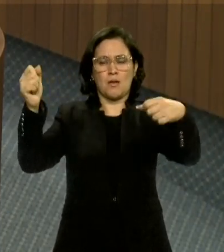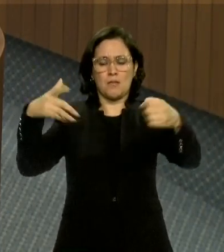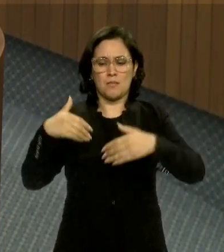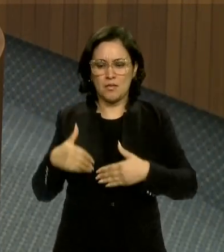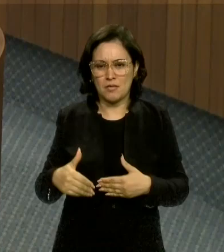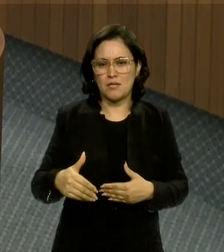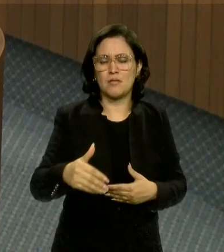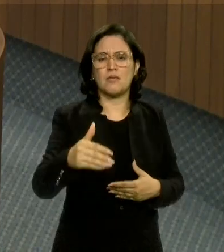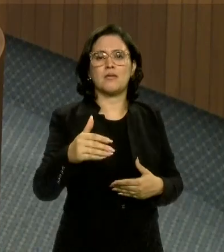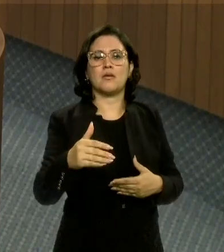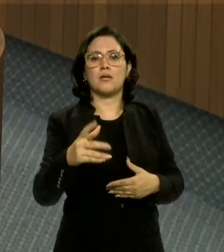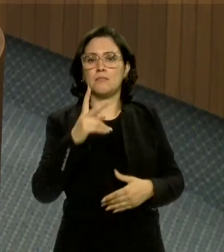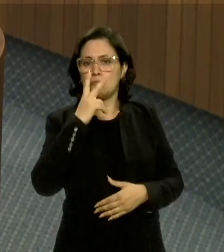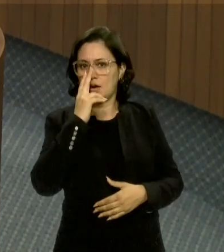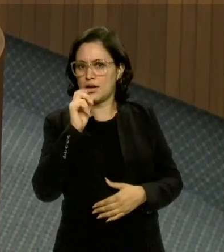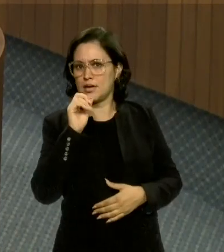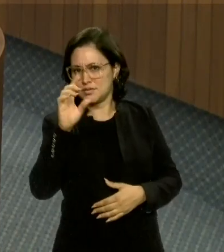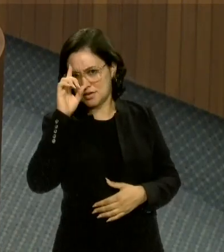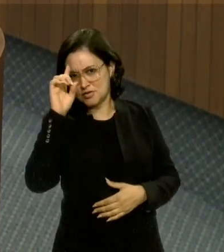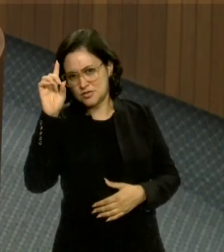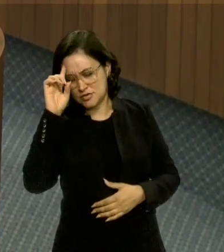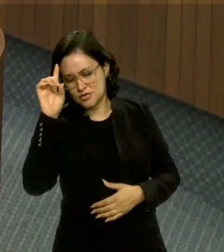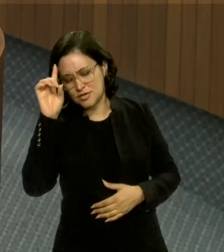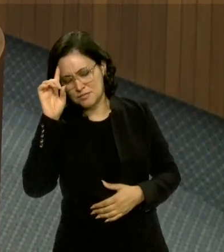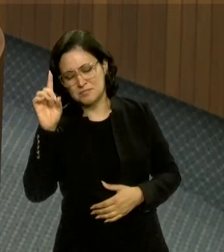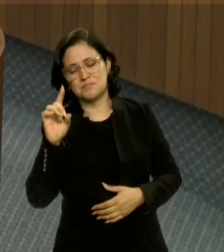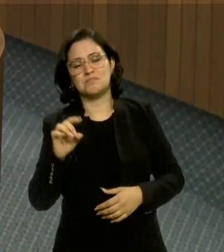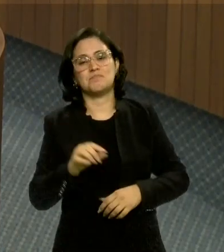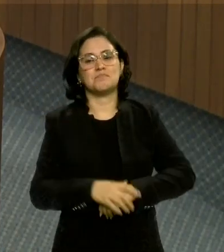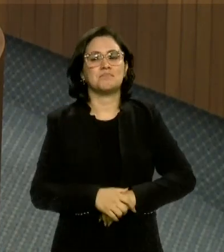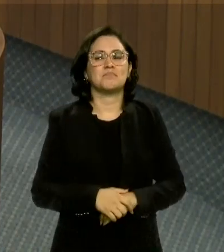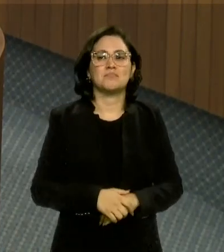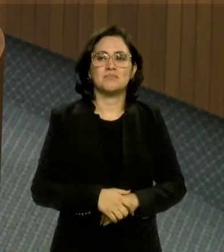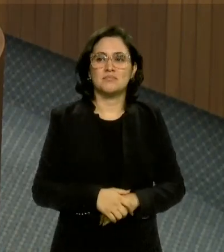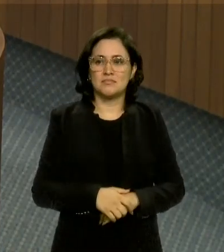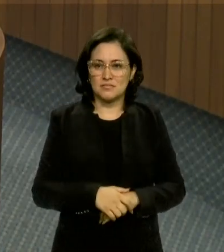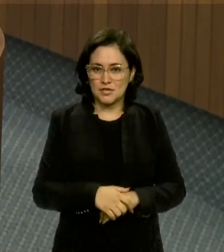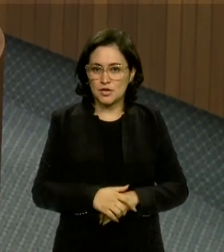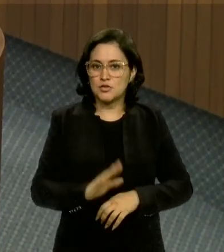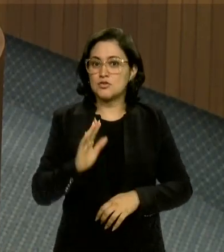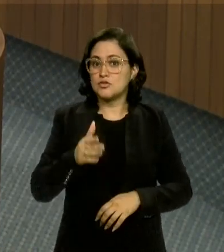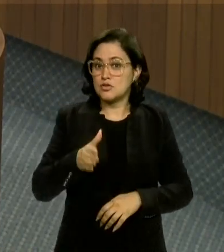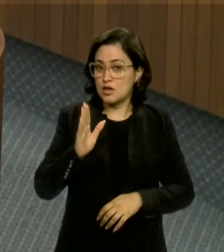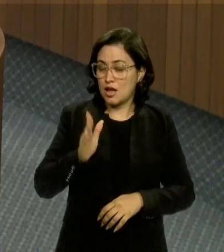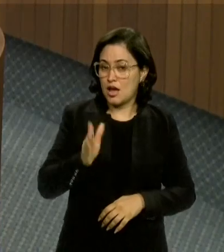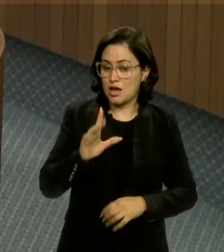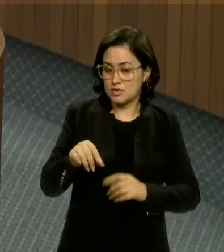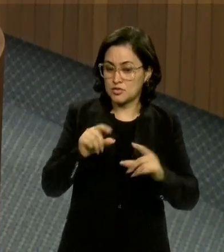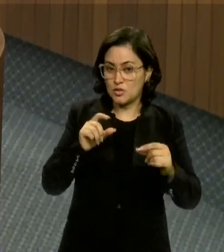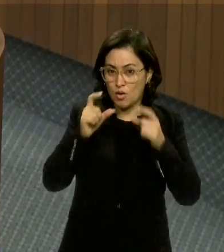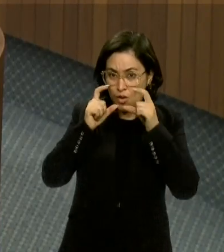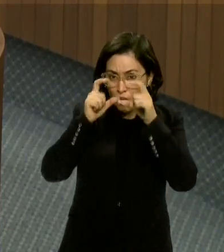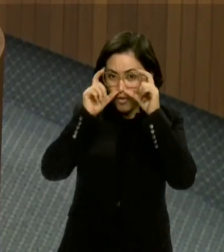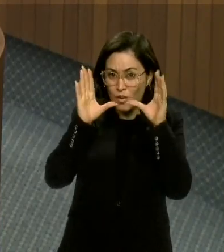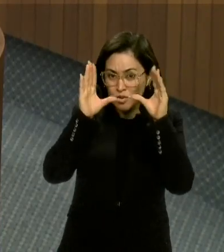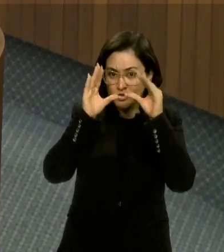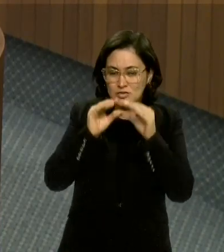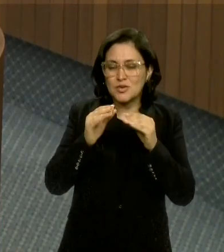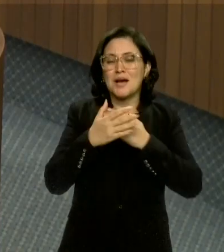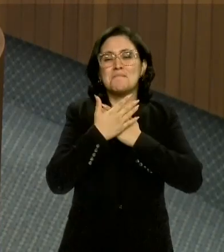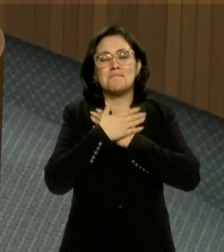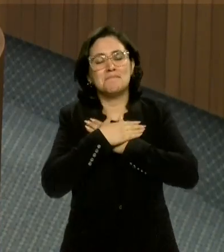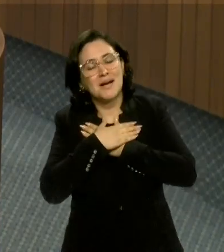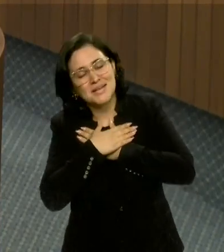em todas as ruas. Vai parecer de dia. Já separa o óculos, coloca aí. E um abração para